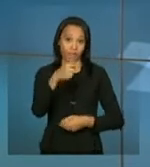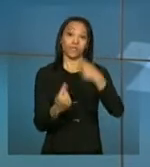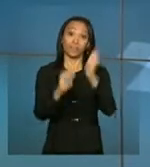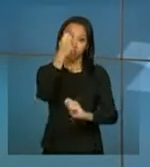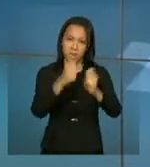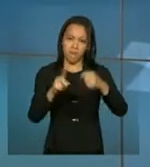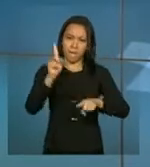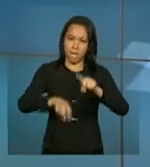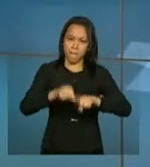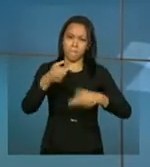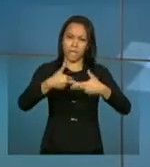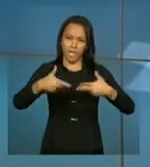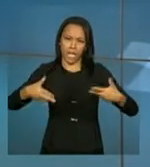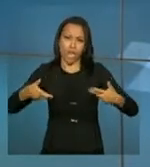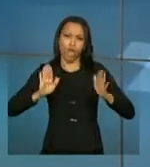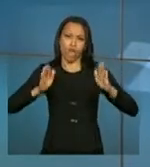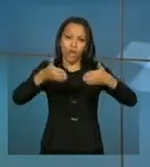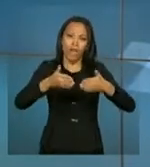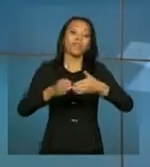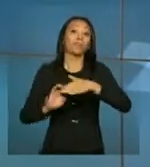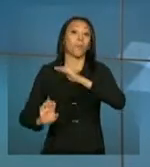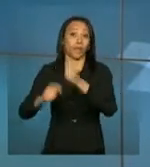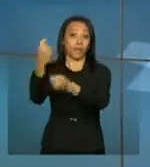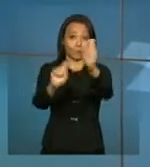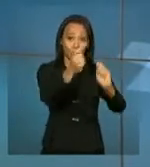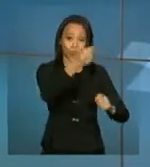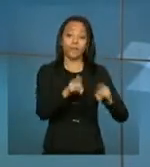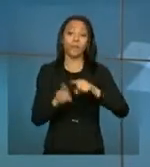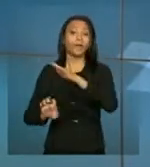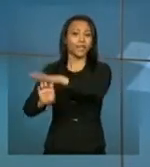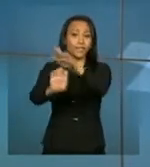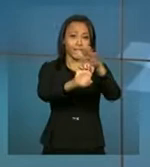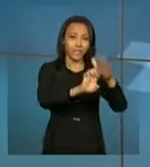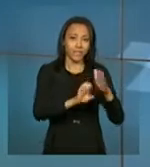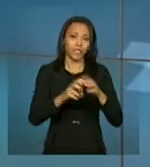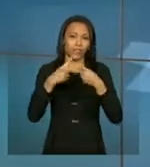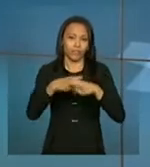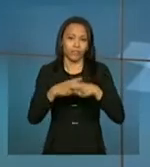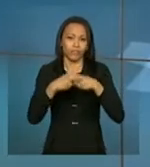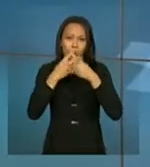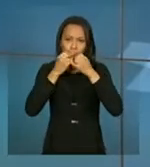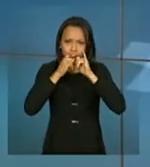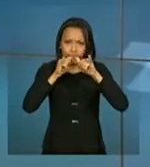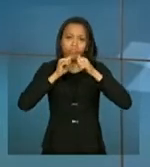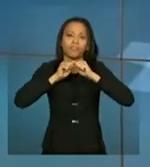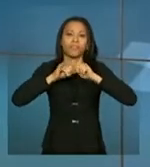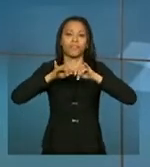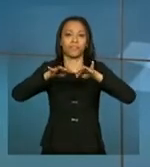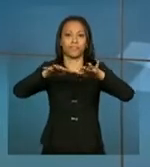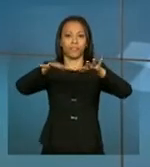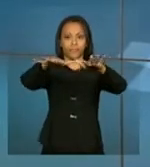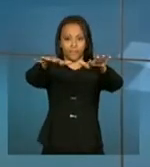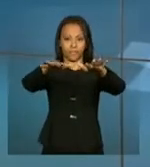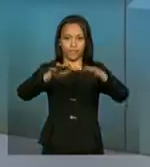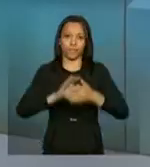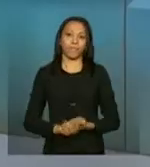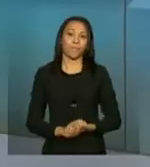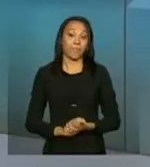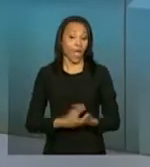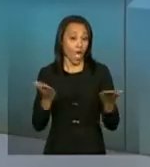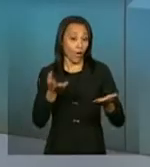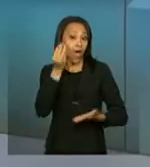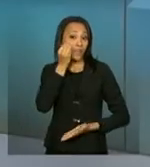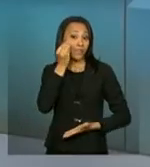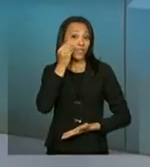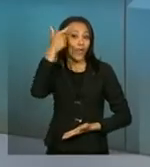unidade produz equipamentos para indústrias e empresas de geração, transmissão e distribuição de energia elétrica.